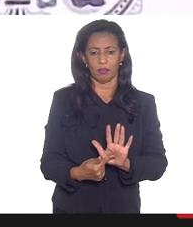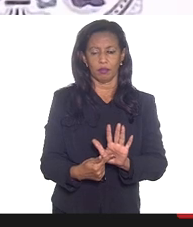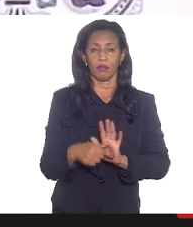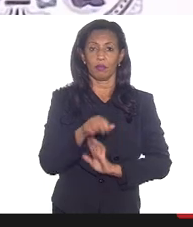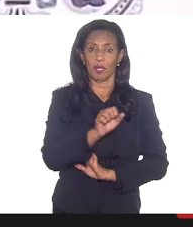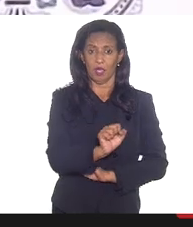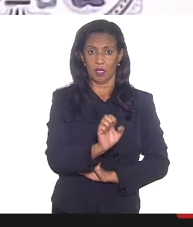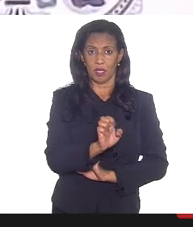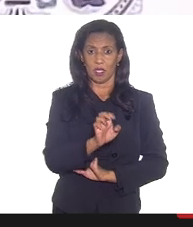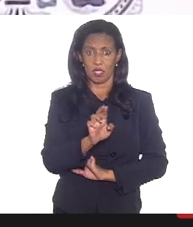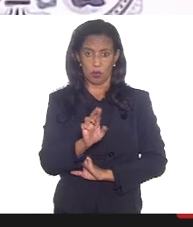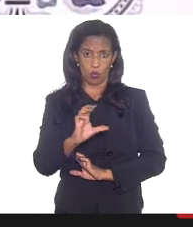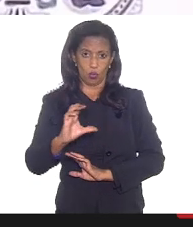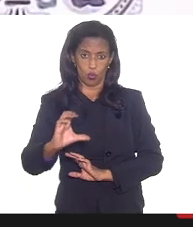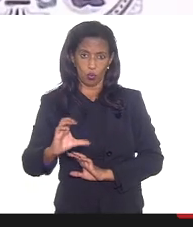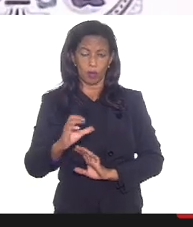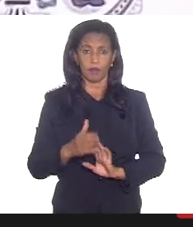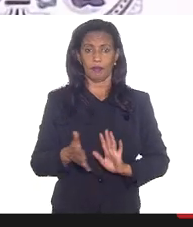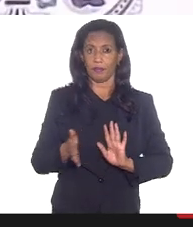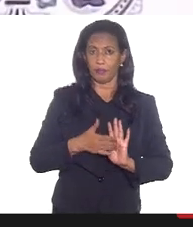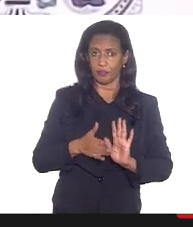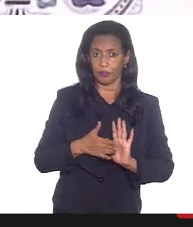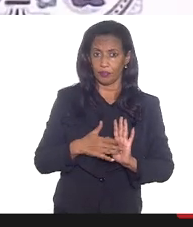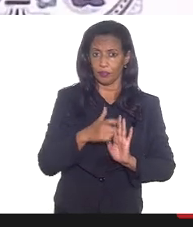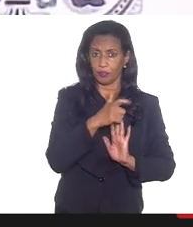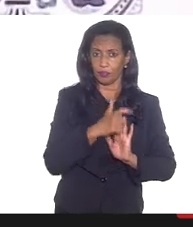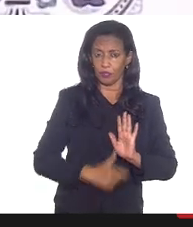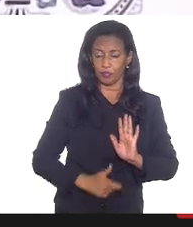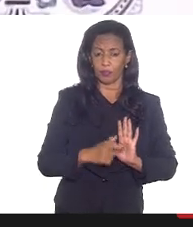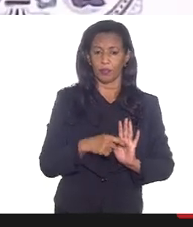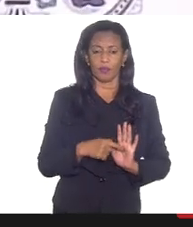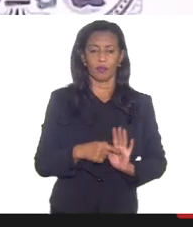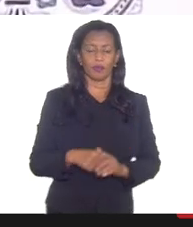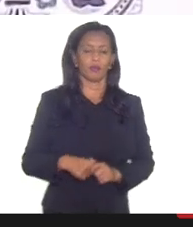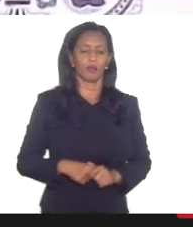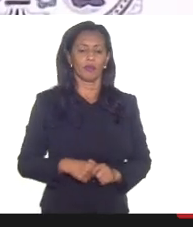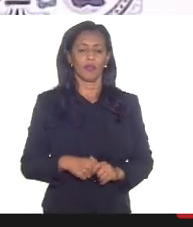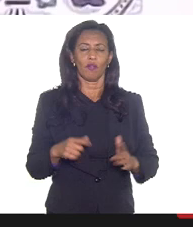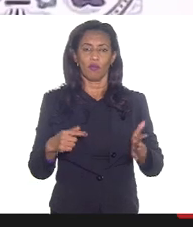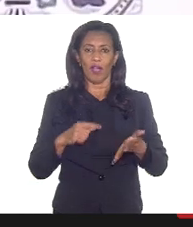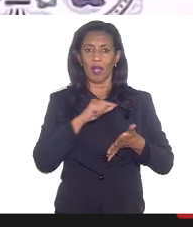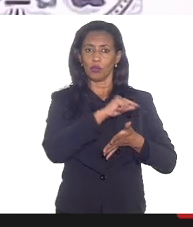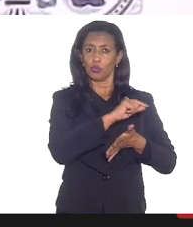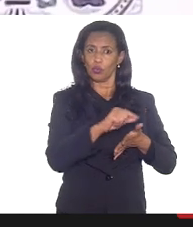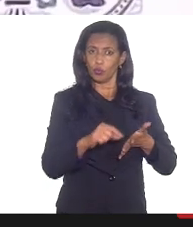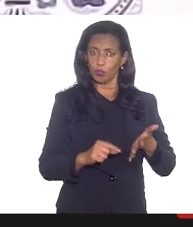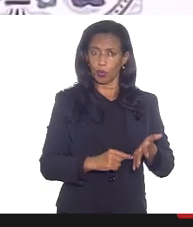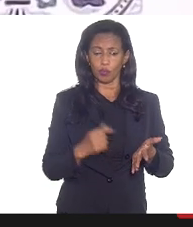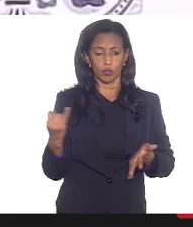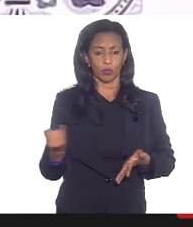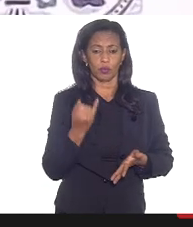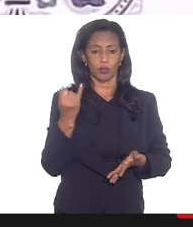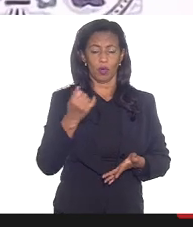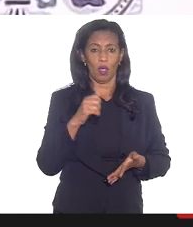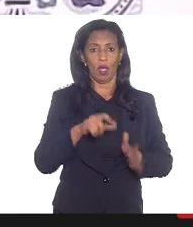pela SEDUC. Eu vou salientar alguns pontos, né, específicos da arte. Bom, a